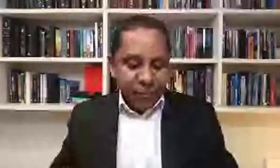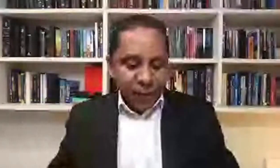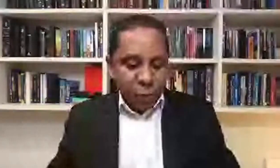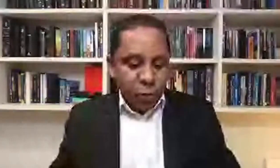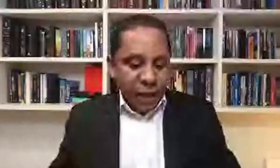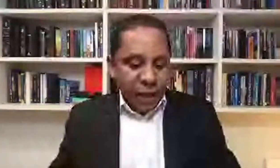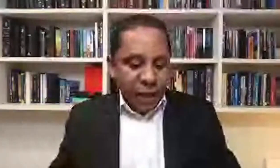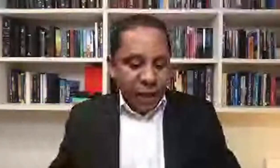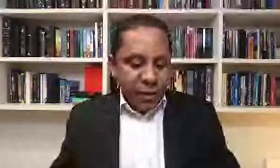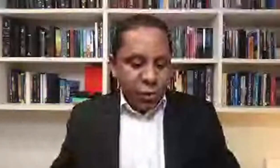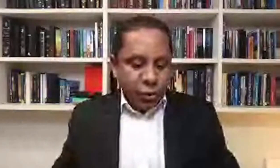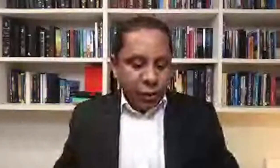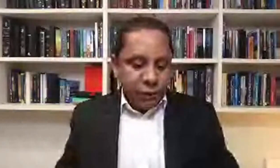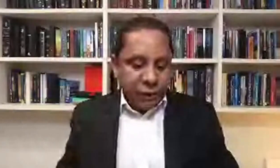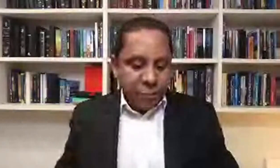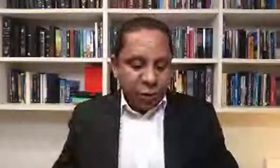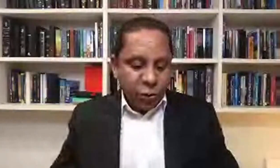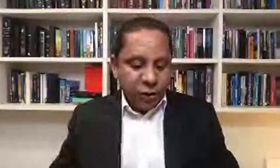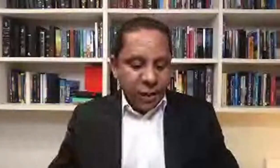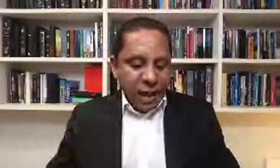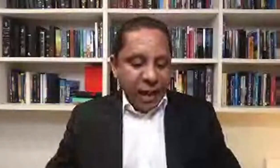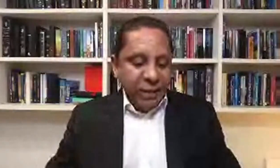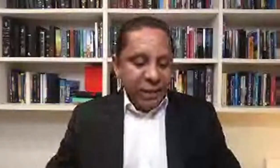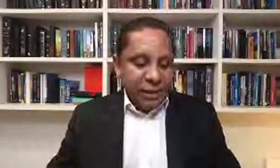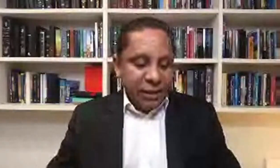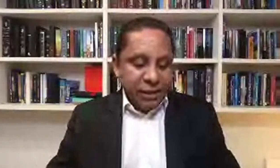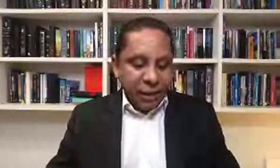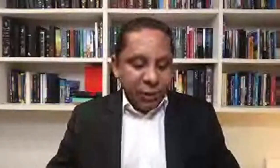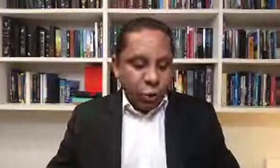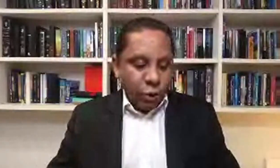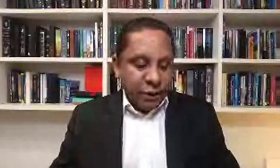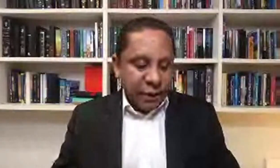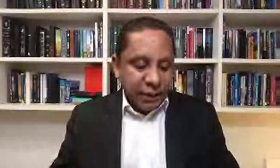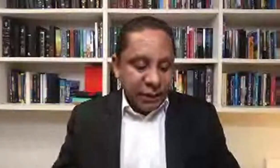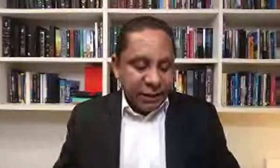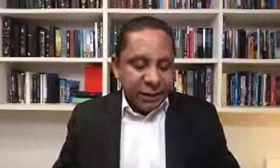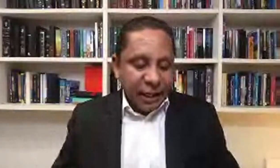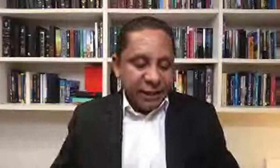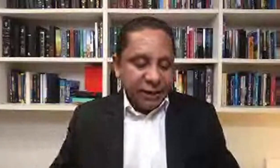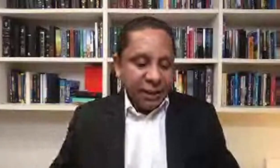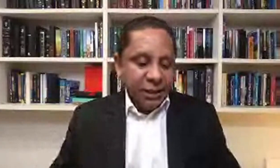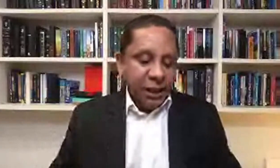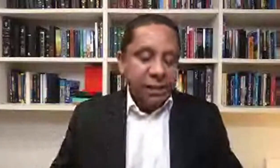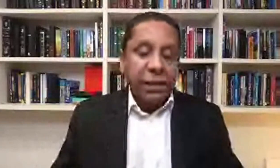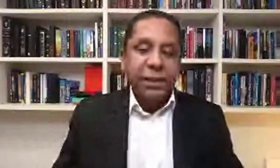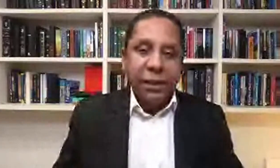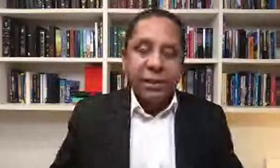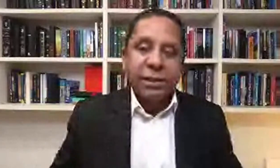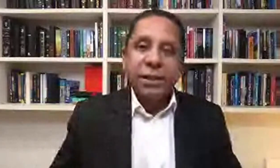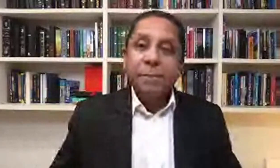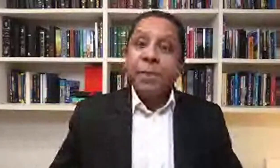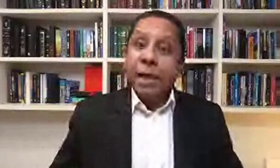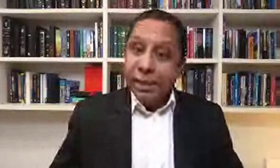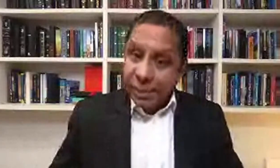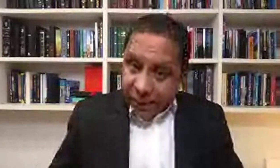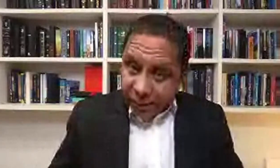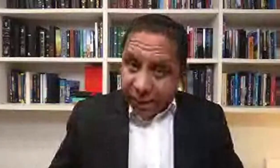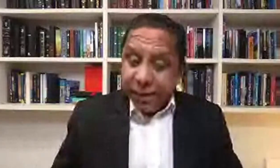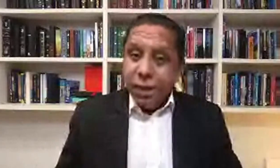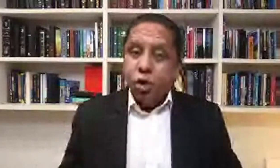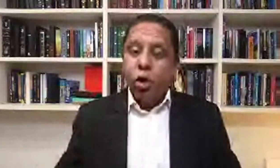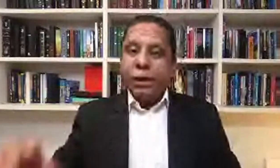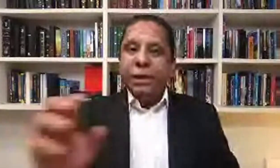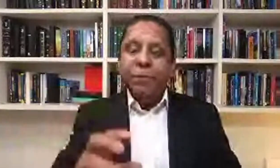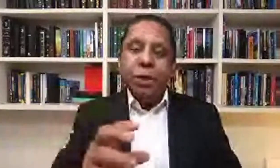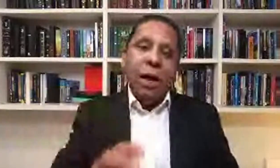fiéis. O Denis Gonçalves fala assim, pastor, ainda existem todas estas cidades das sete igrejas?